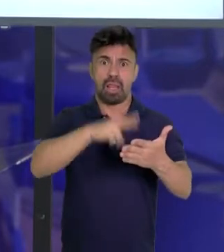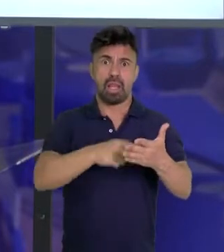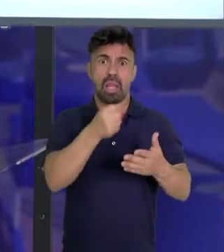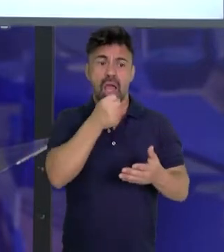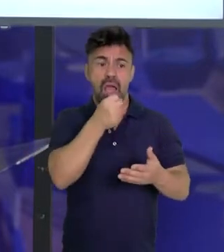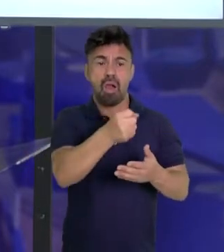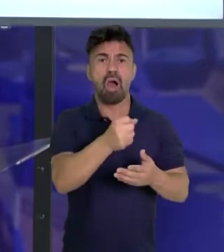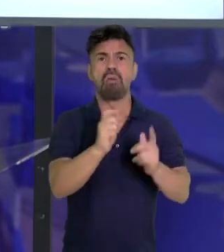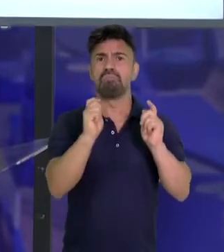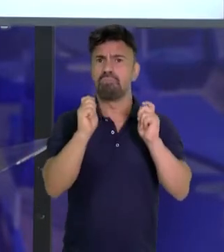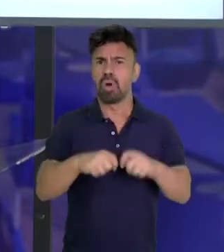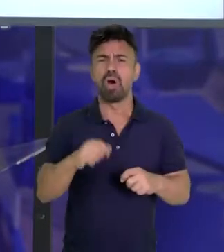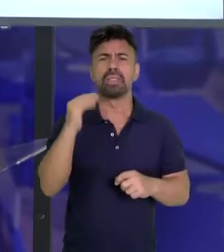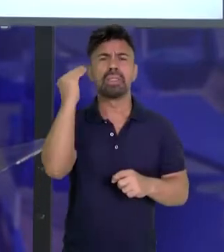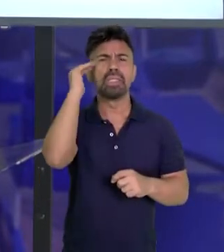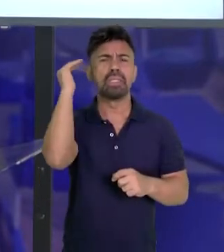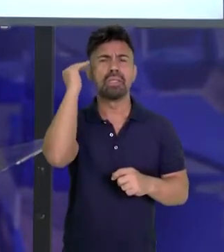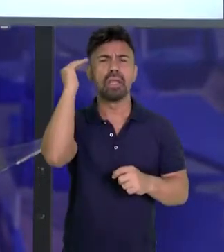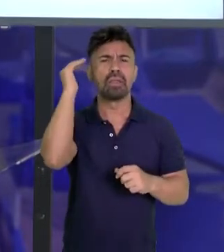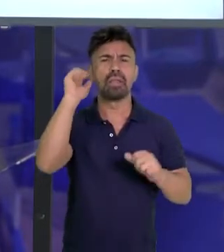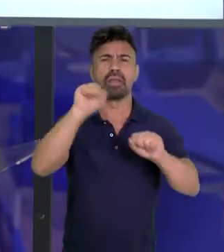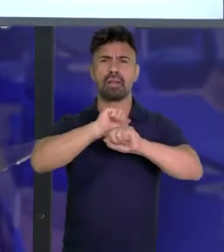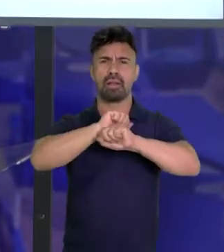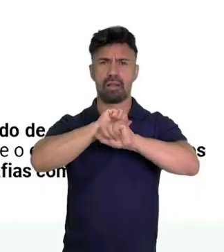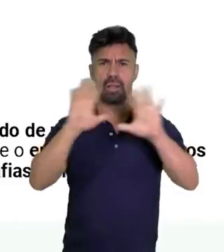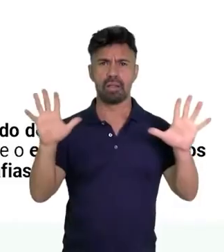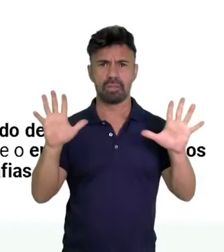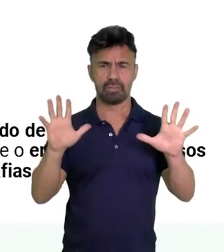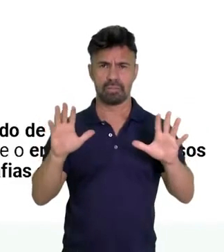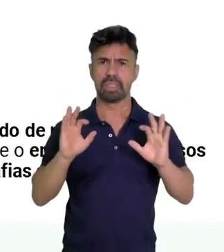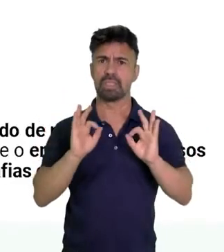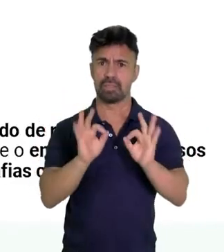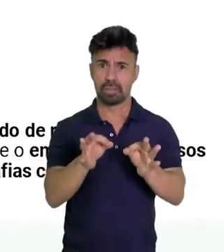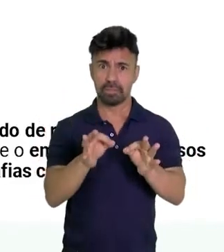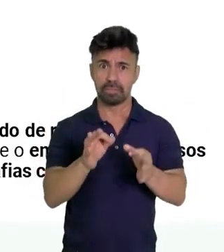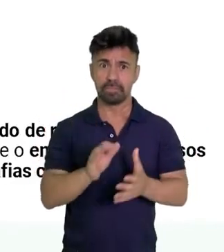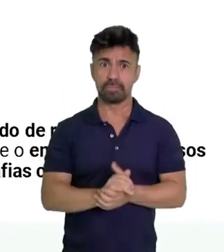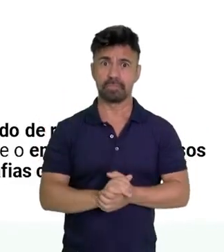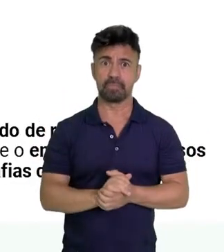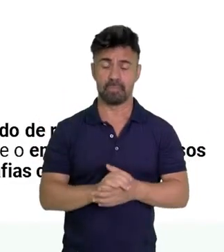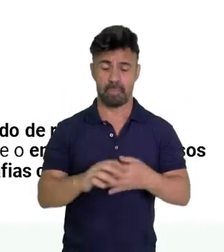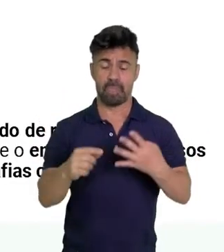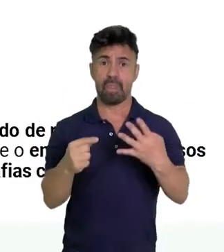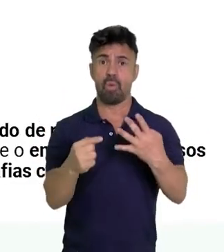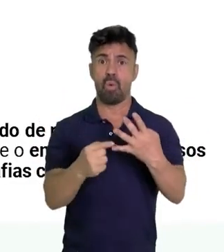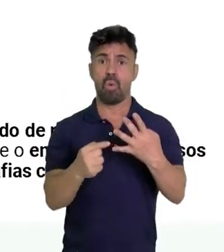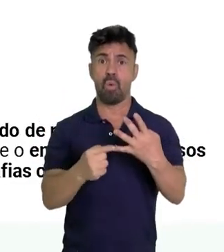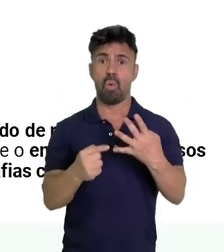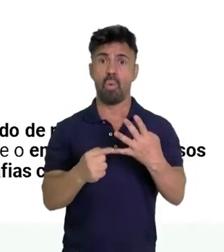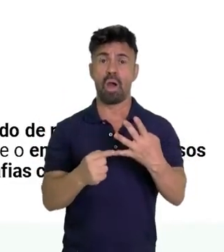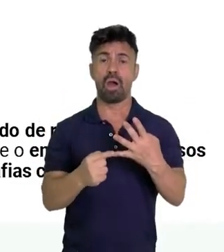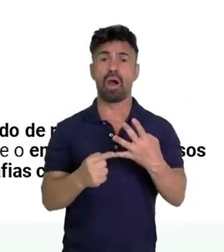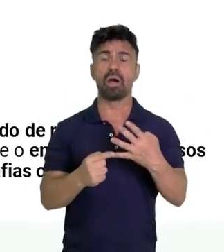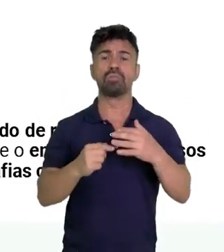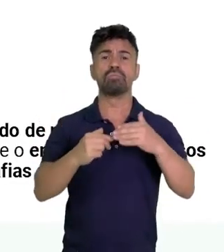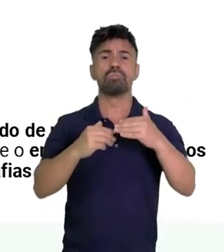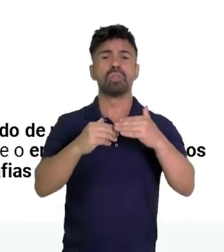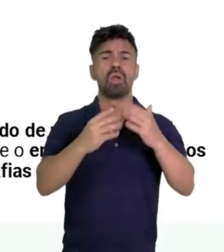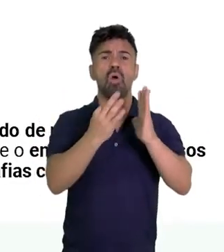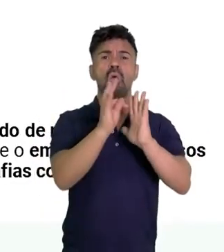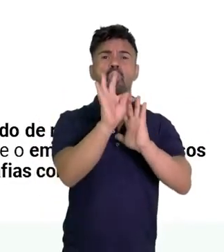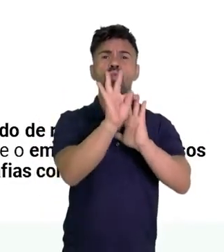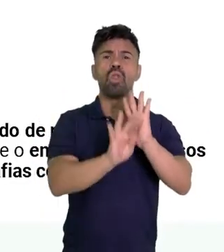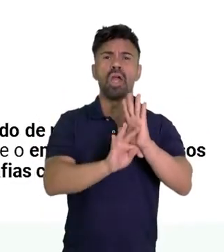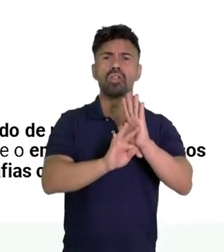reportagem, ter condições de entender do que ela trata. Tá certo? E o quarto elemento é o próprio desenvolvimento do